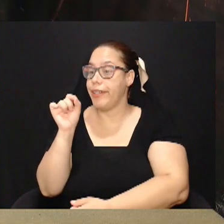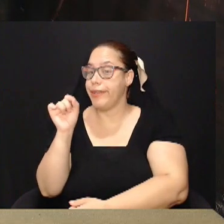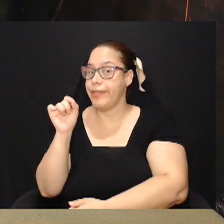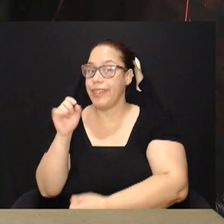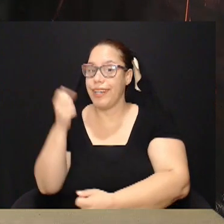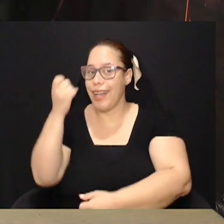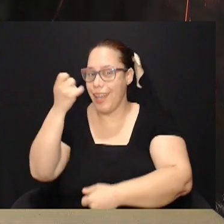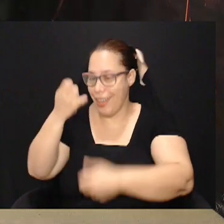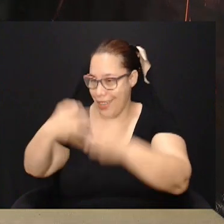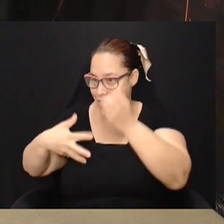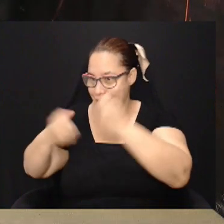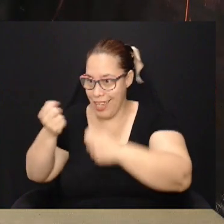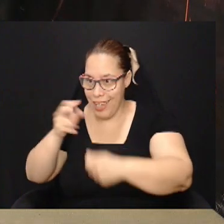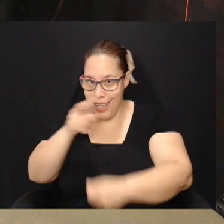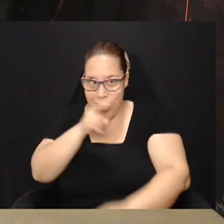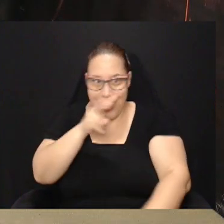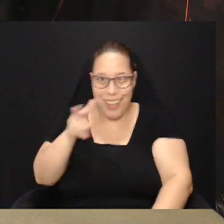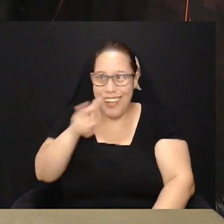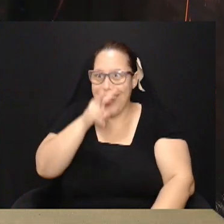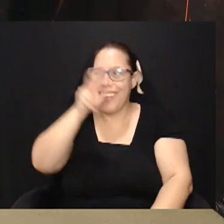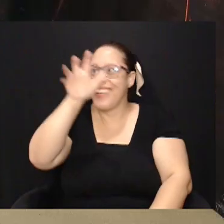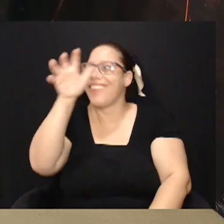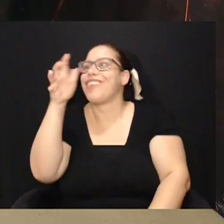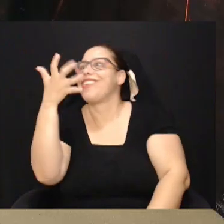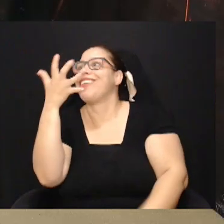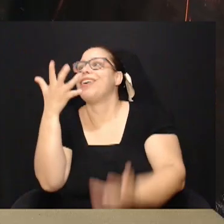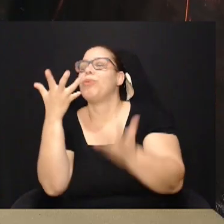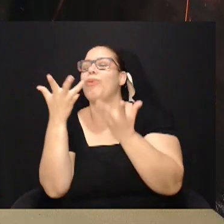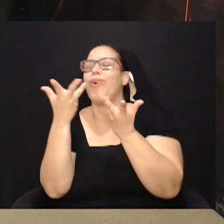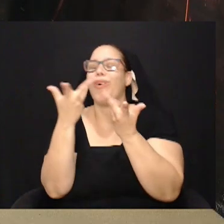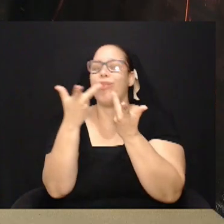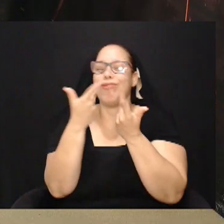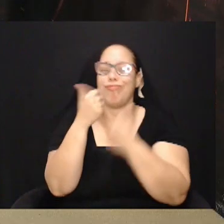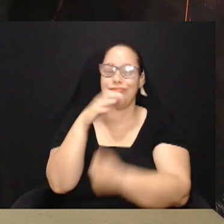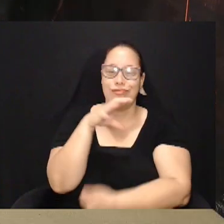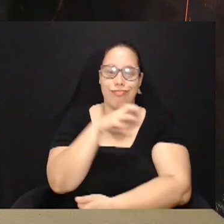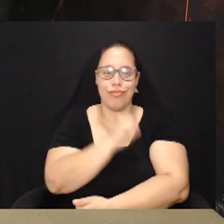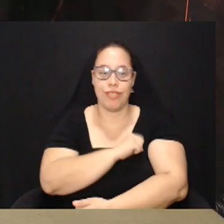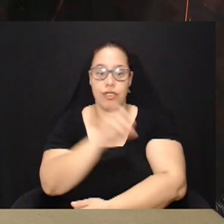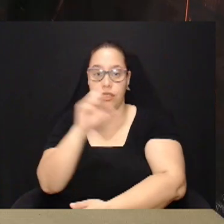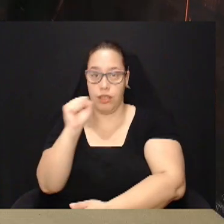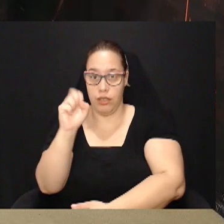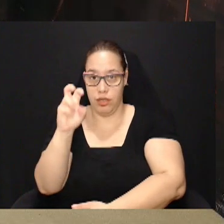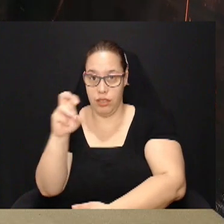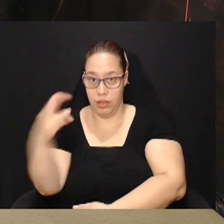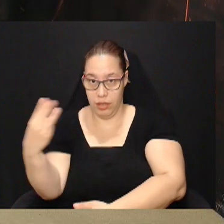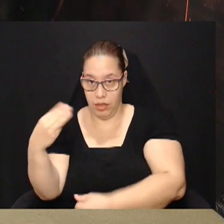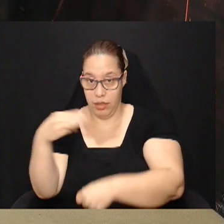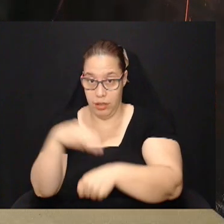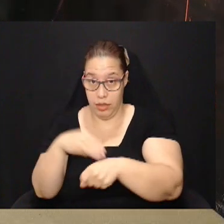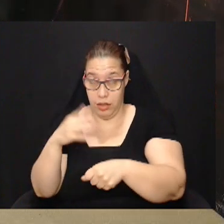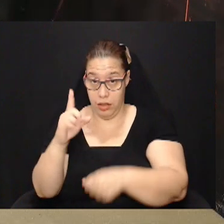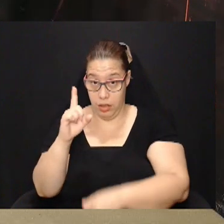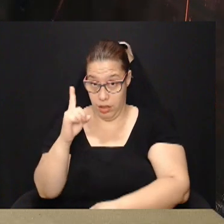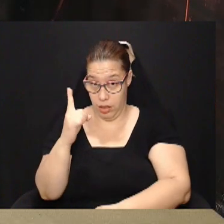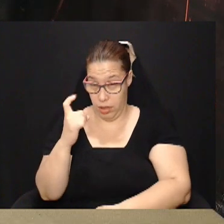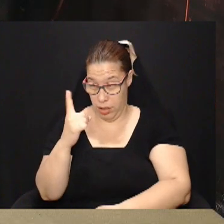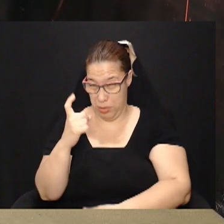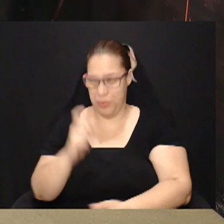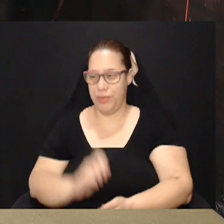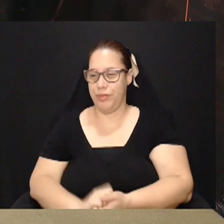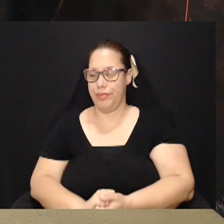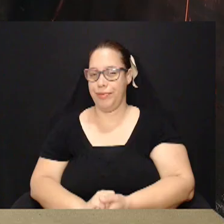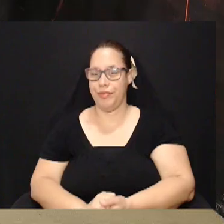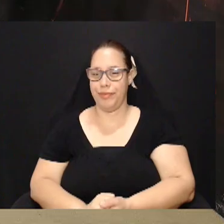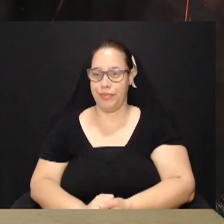vai vendo, né? É maravilhoso, tô adorando isso aqui. 8h53, vamos lá. Mais uma participação, por